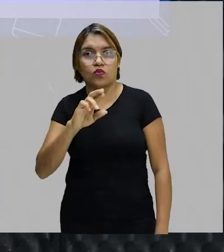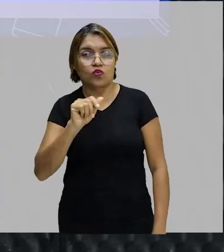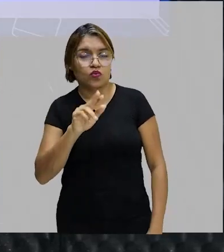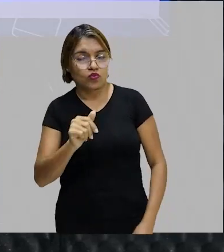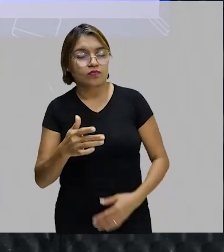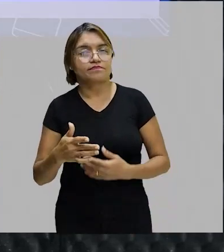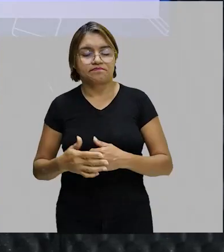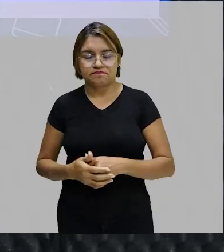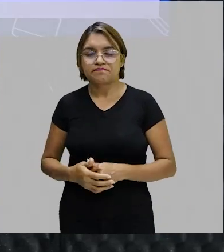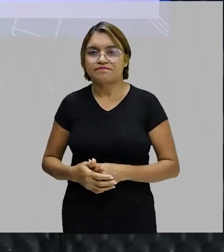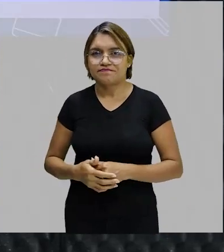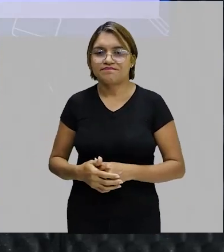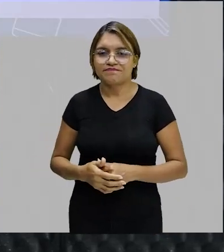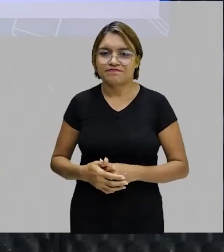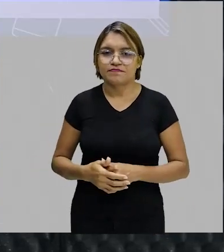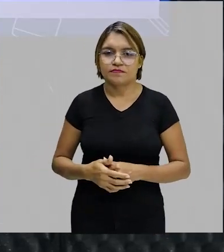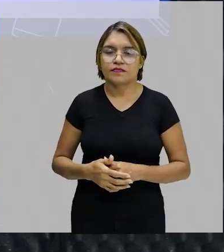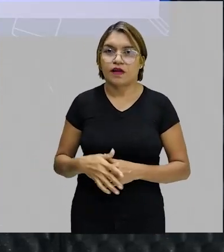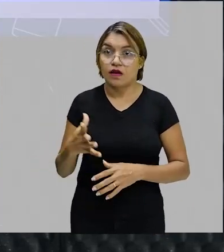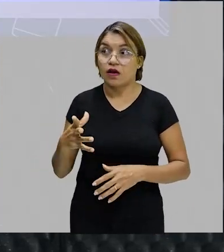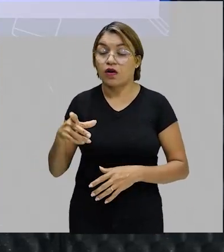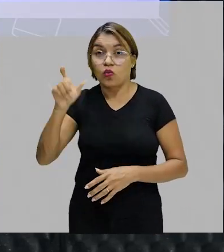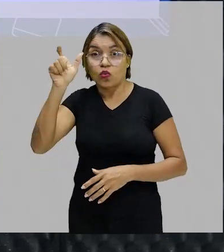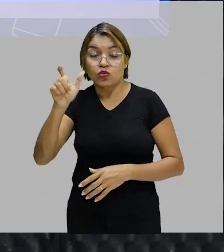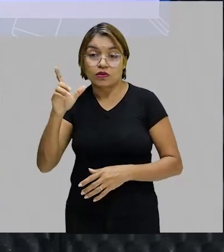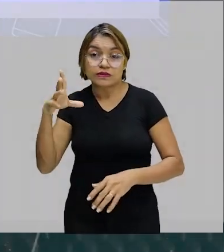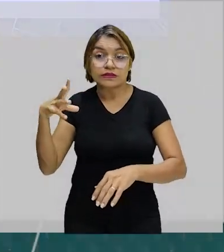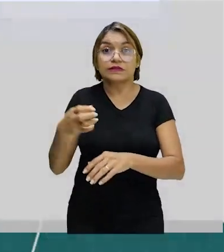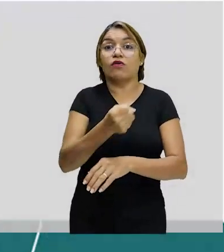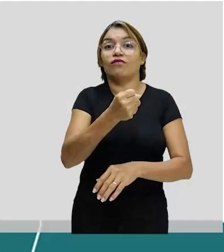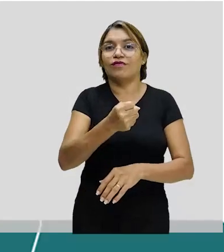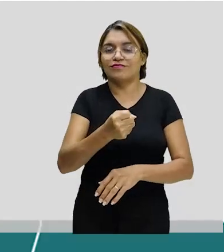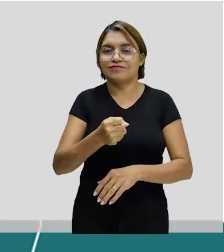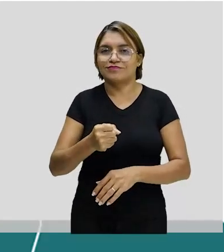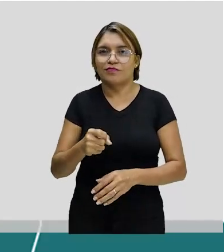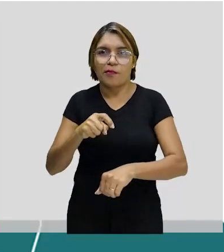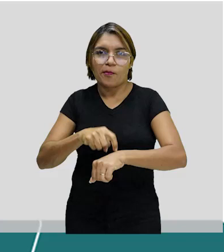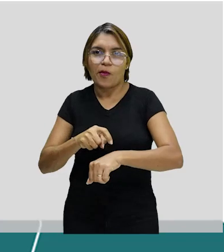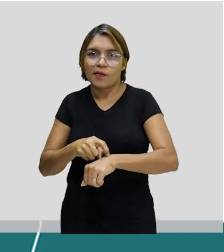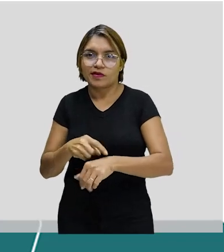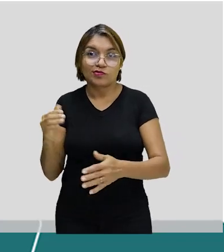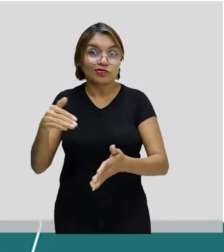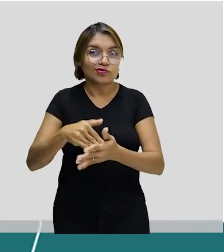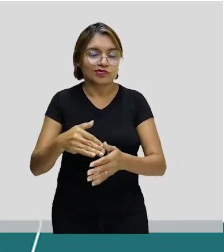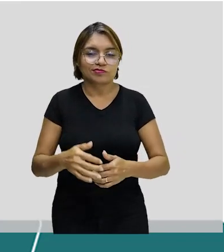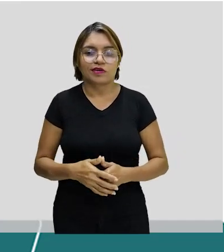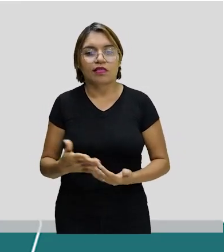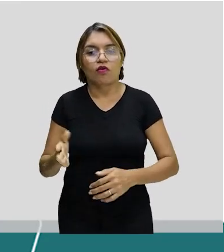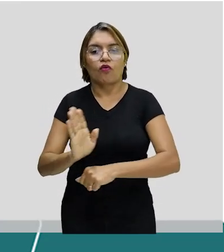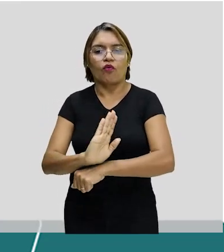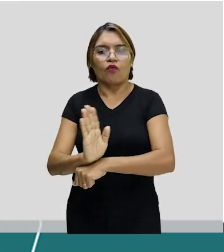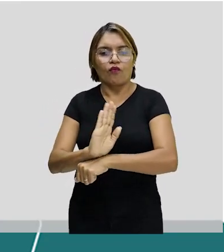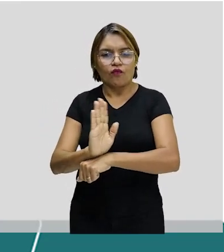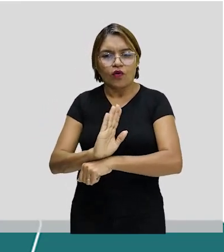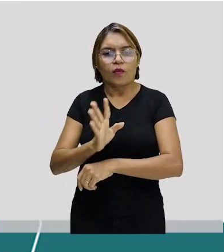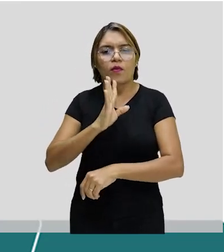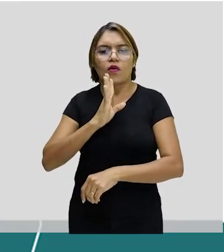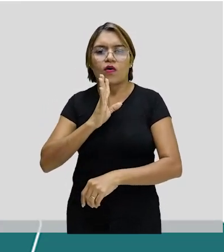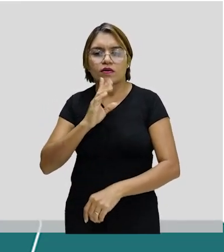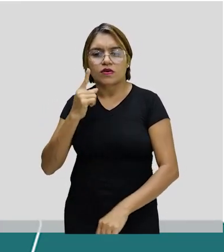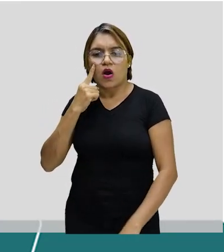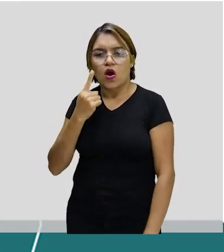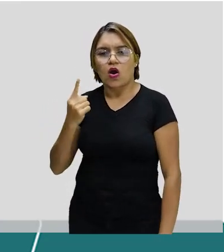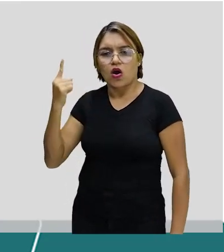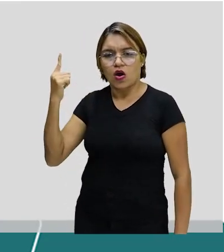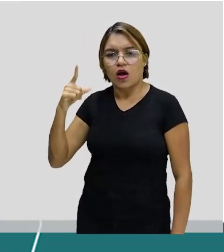nos últimos momentos, né? Já que os índios não conheciam a arma. E aí o filme que é muito conhecido, né? Tem a Débora